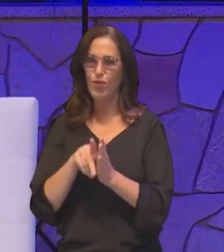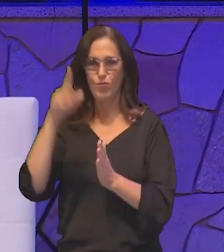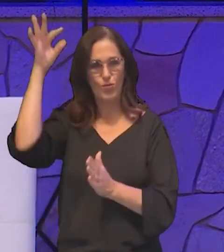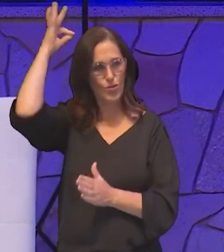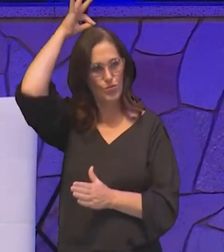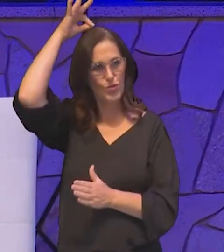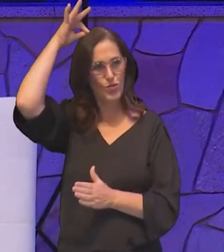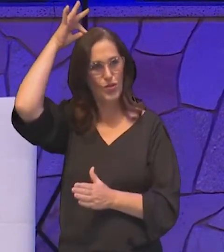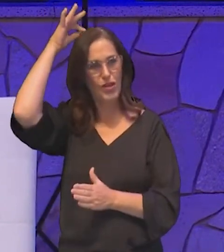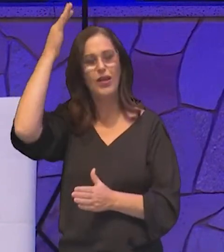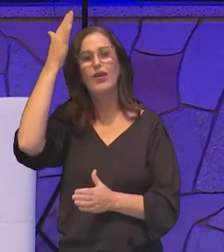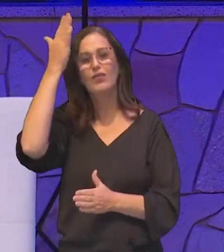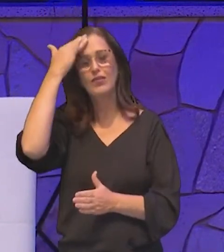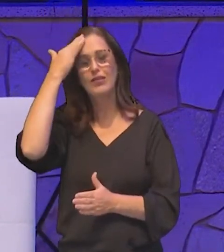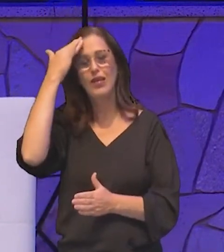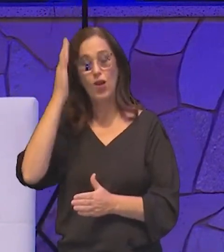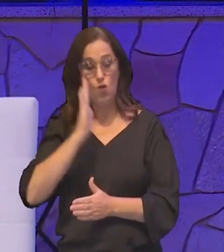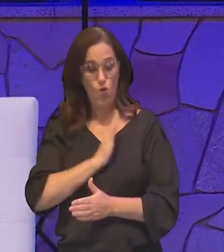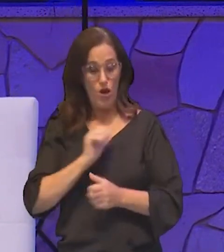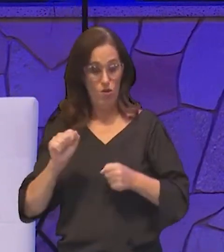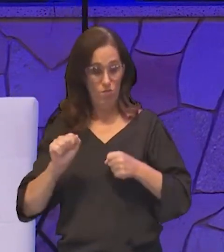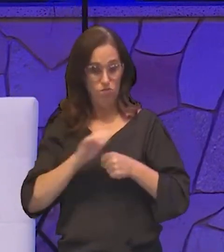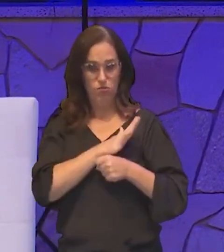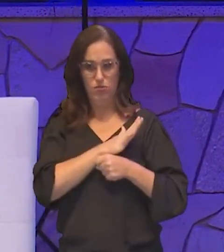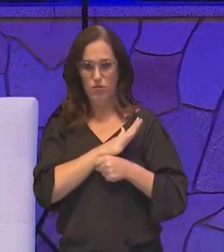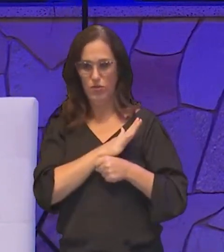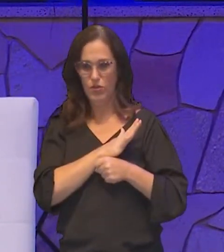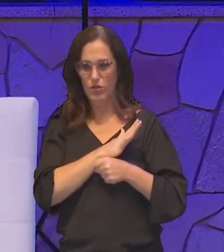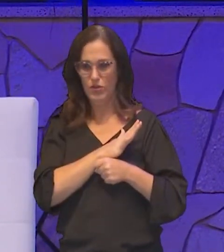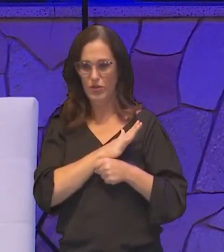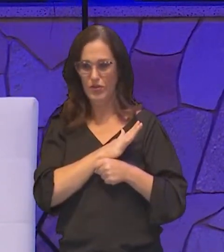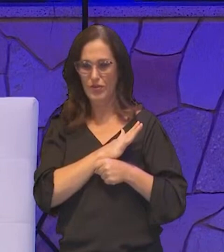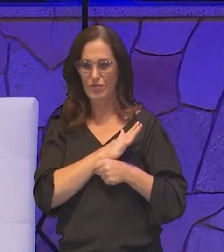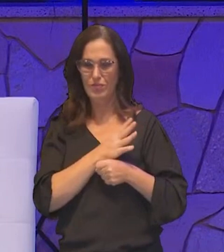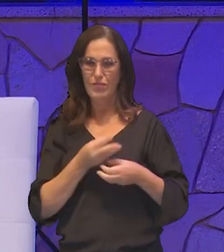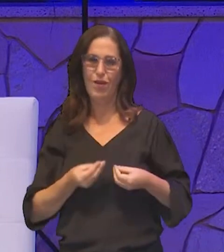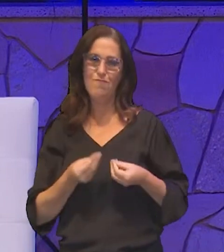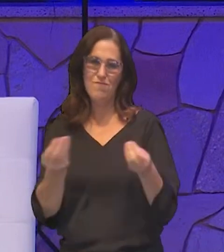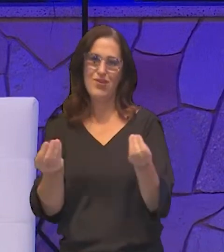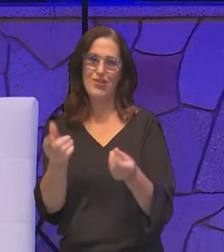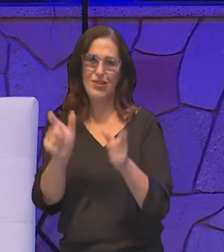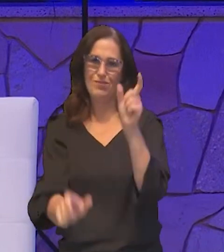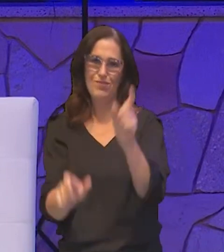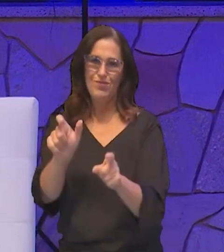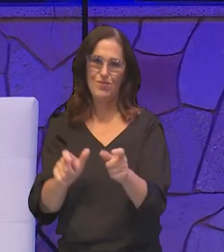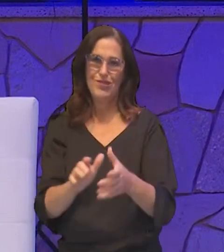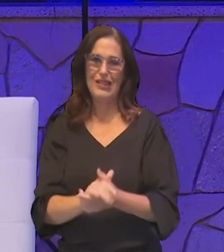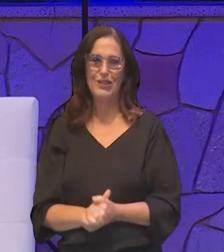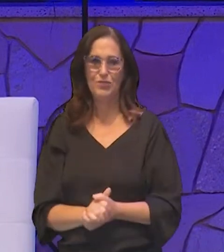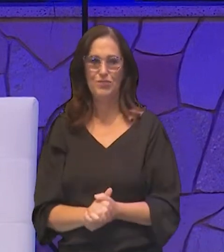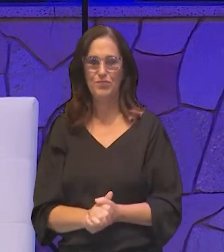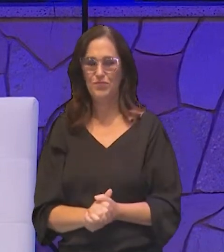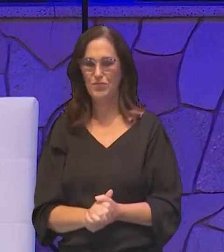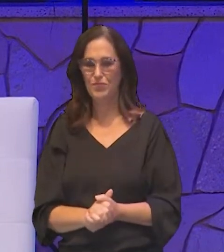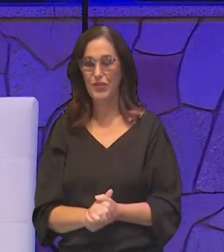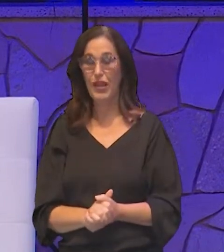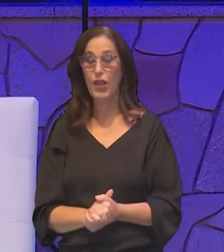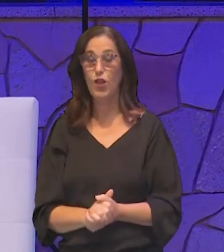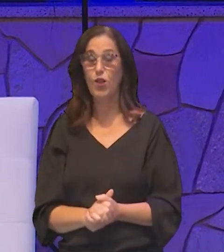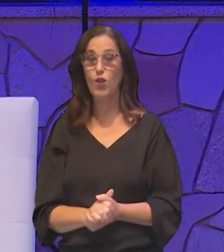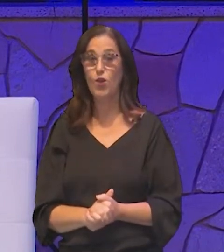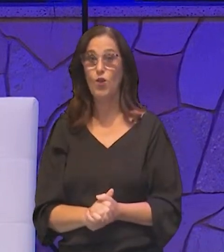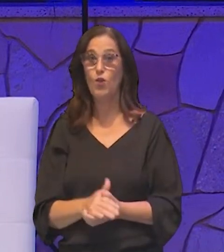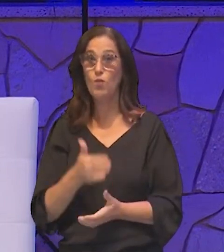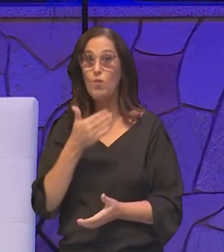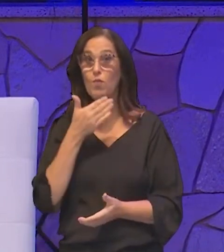Tenho certeza que você terá um coração cheio de Deus para oferecer para as pessoas. E o